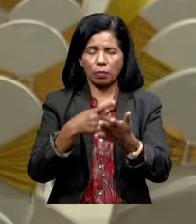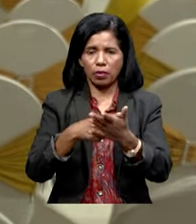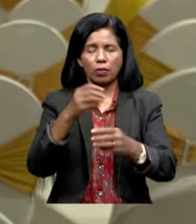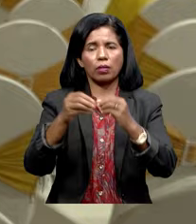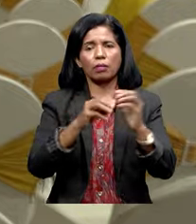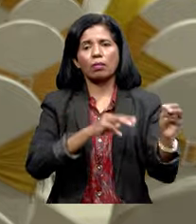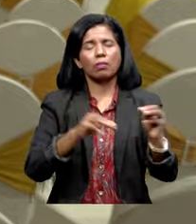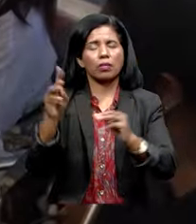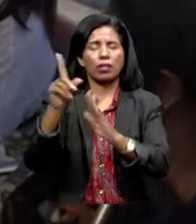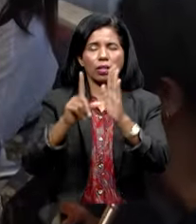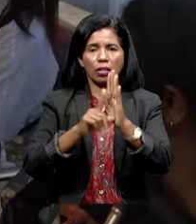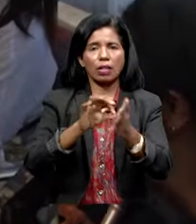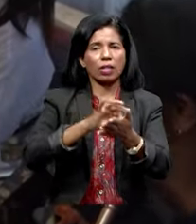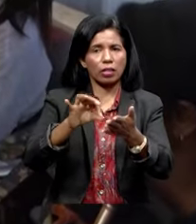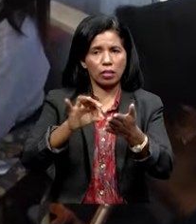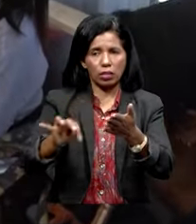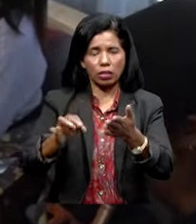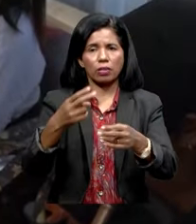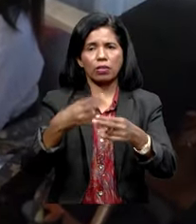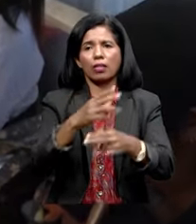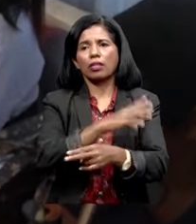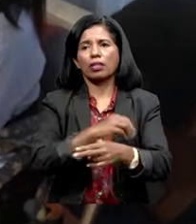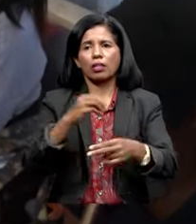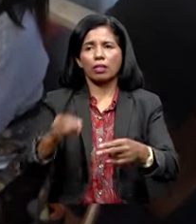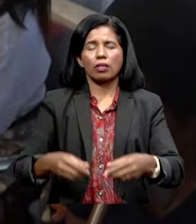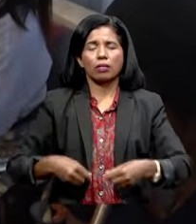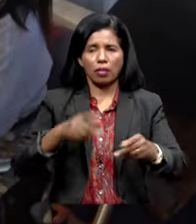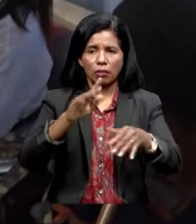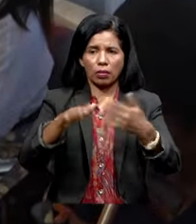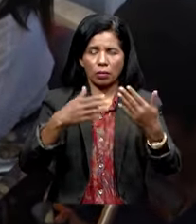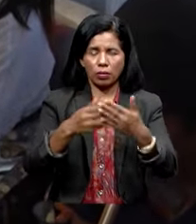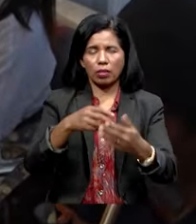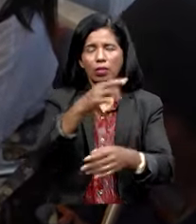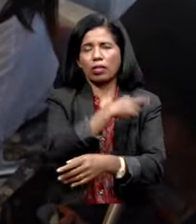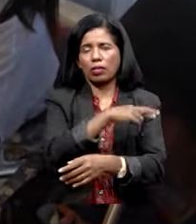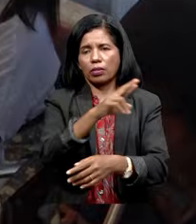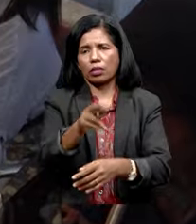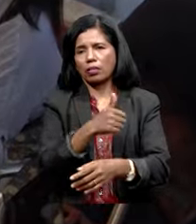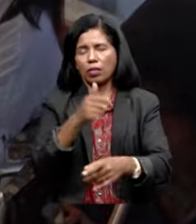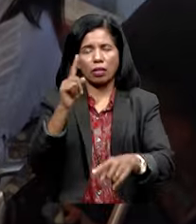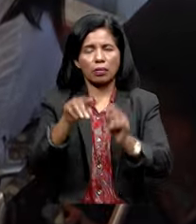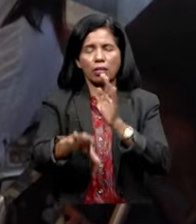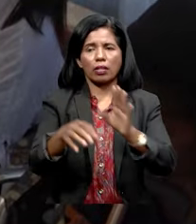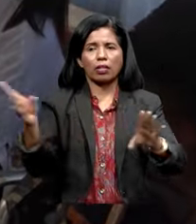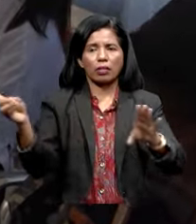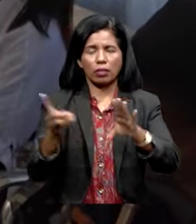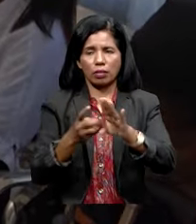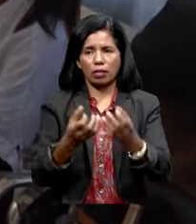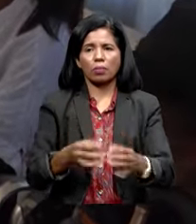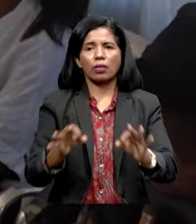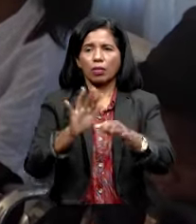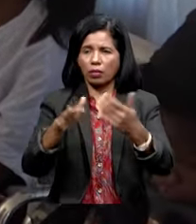lei registro civil, também a lei nebe maquia implica cidadão, religião, minoria, la beleheta documentos importantes